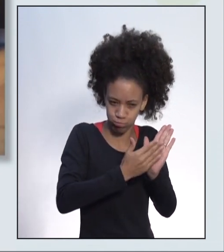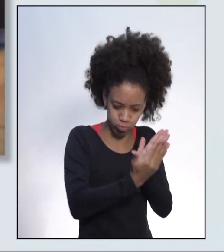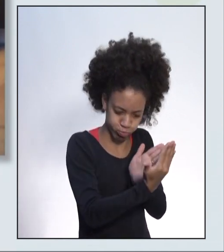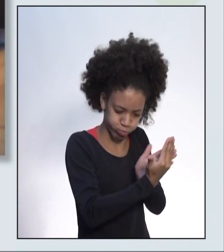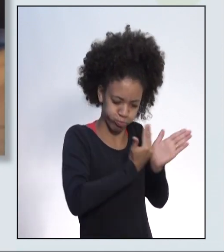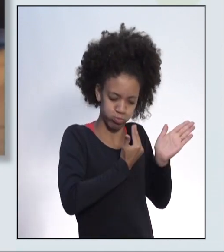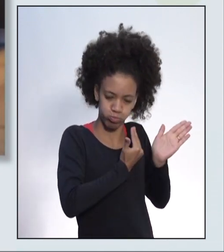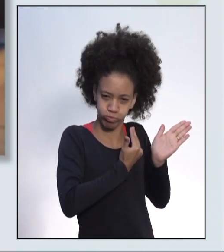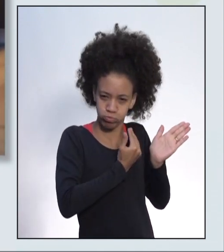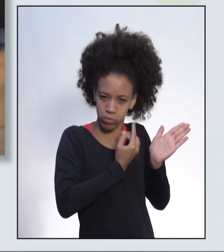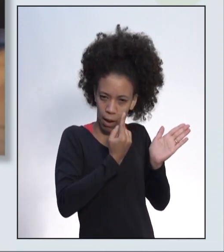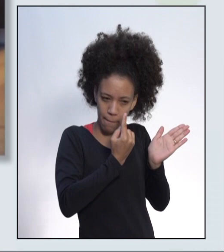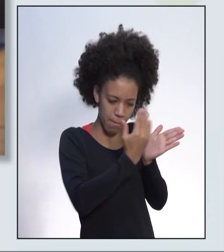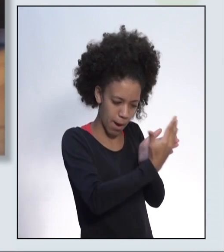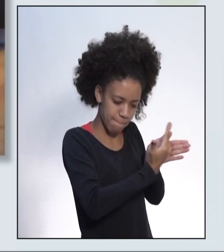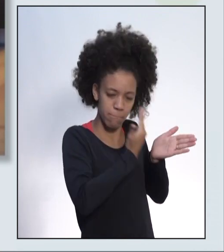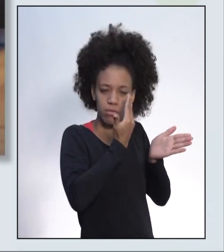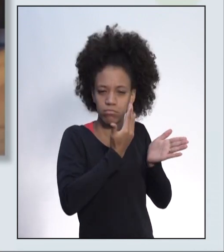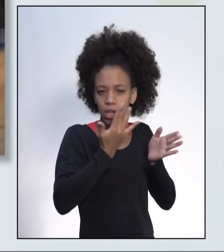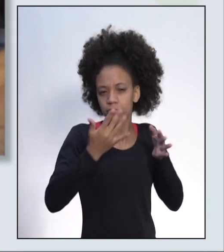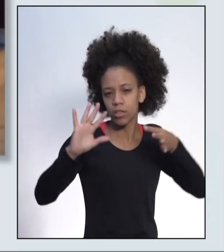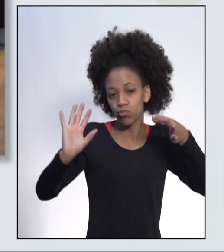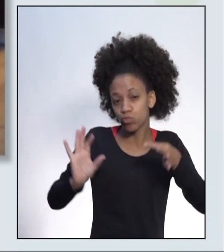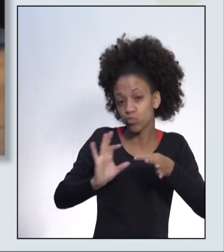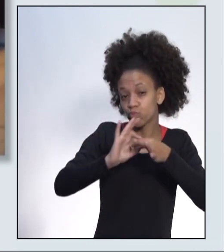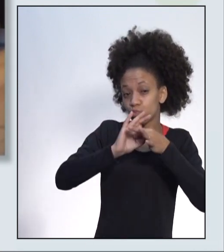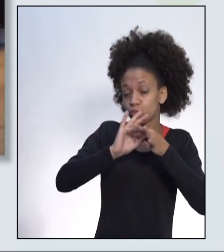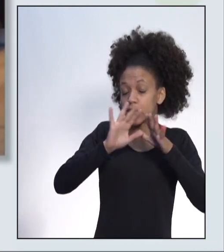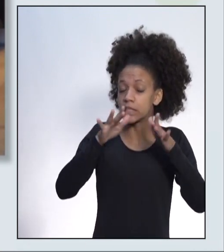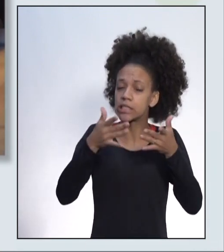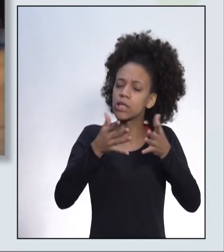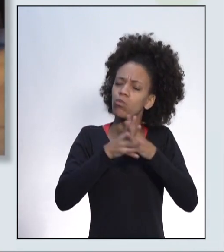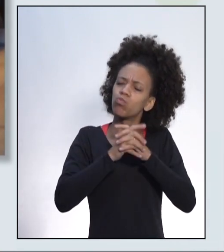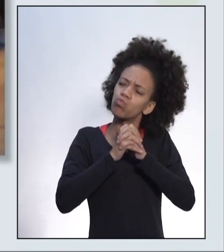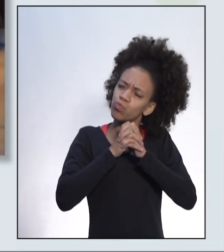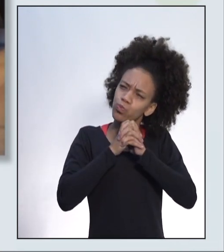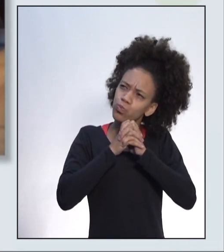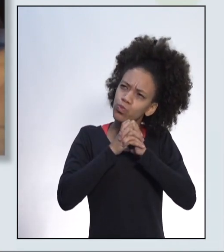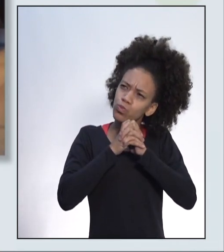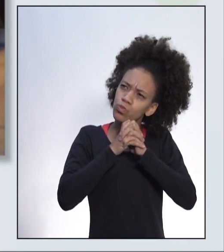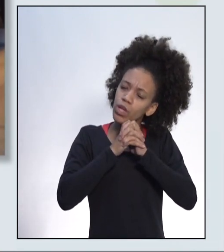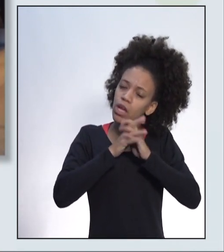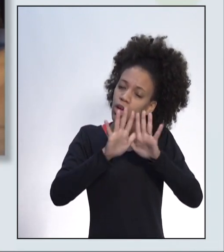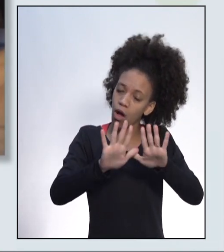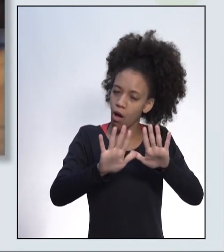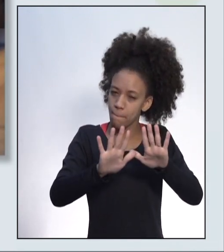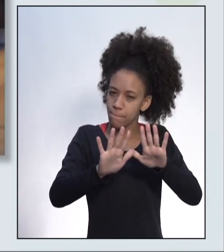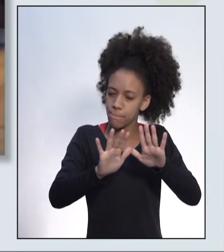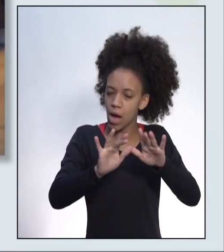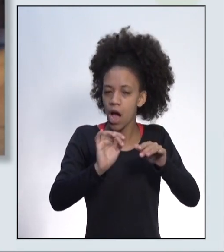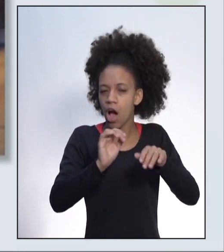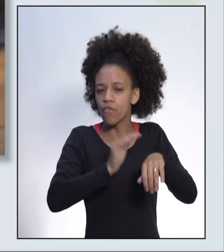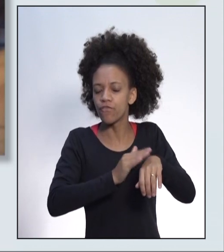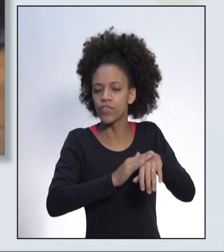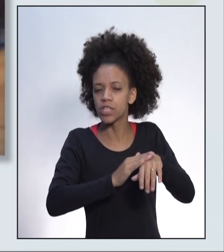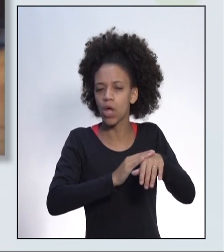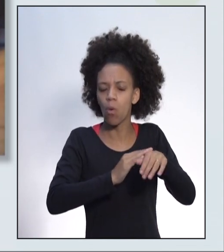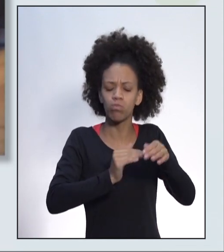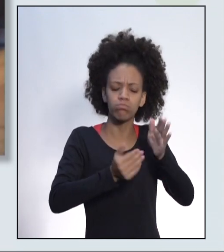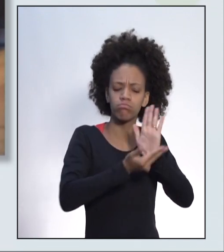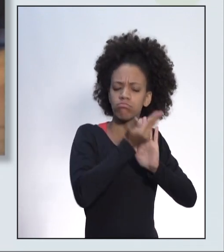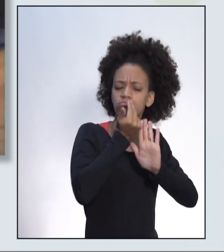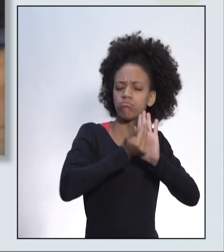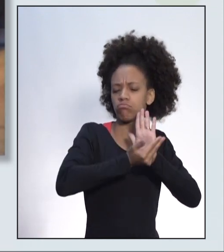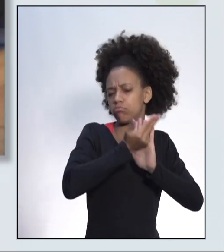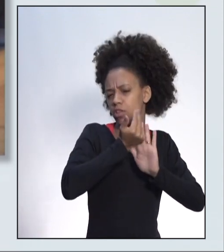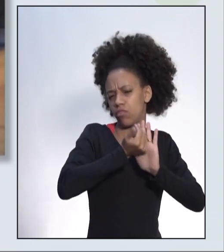que eu tenho passado mais junto com a minha família. Então eu vou fazer uma coisa, eu vou fazer um desenho só nessa primeira parte, eu não vou